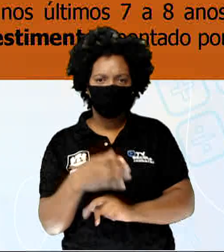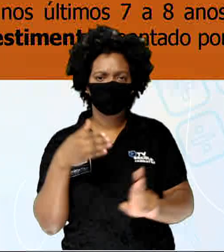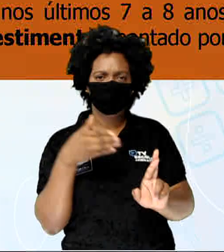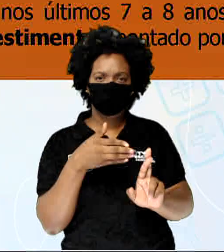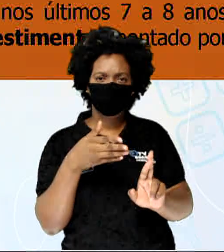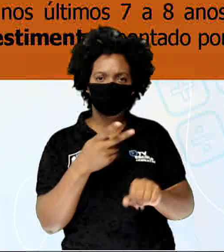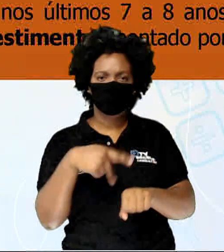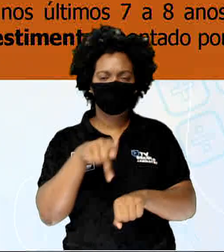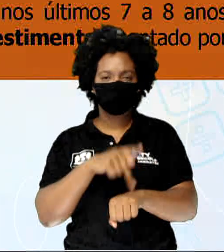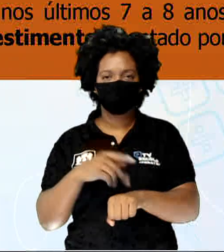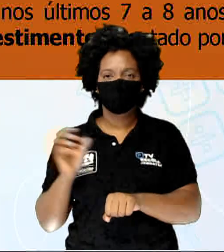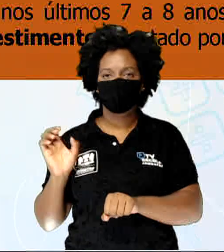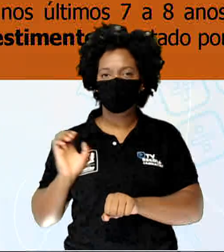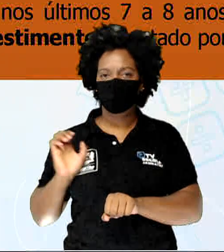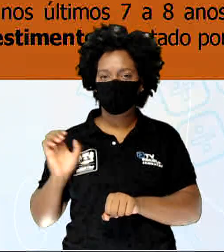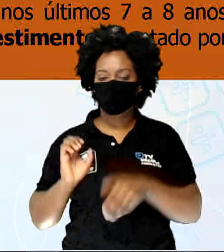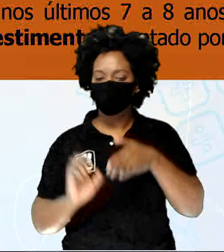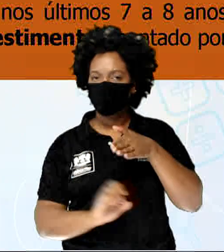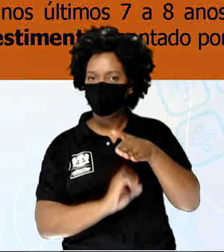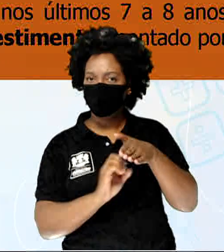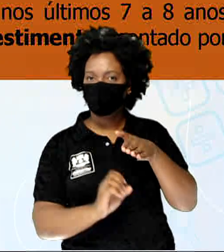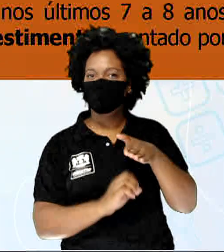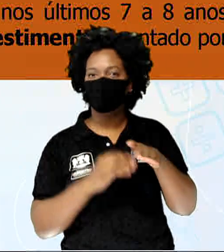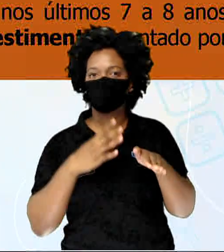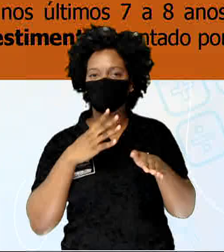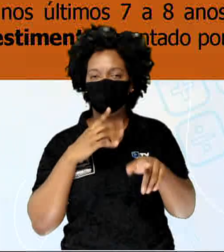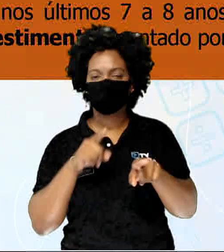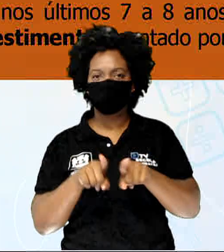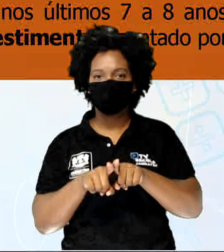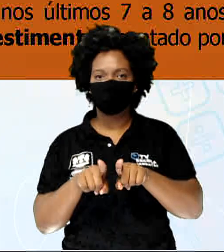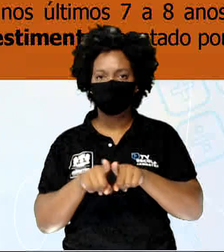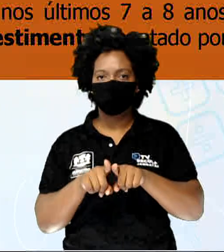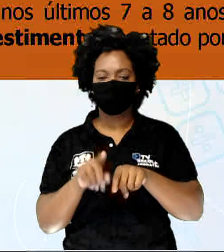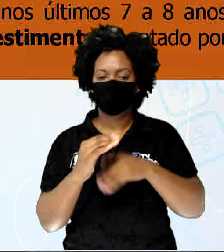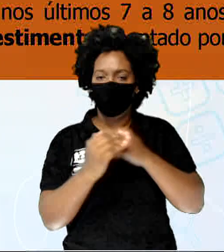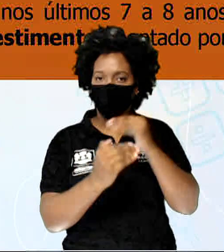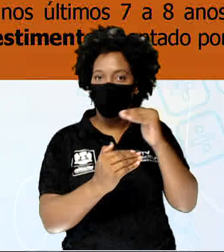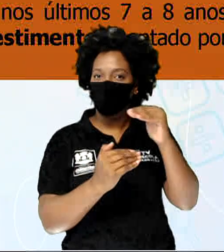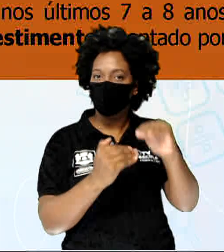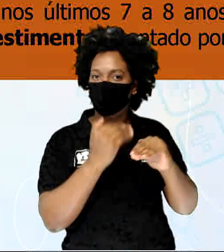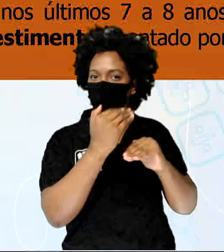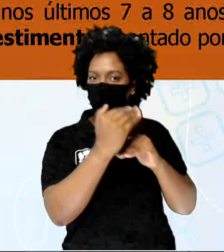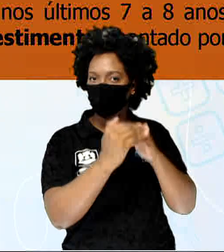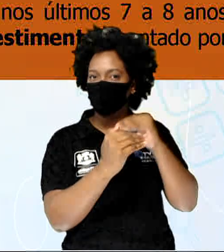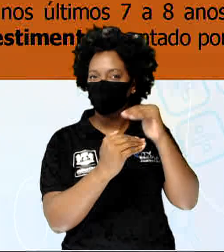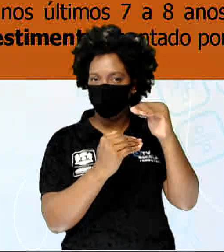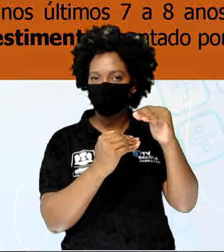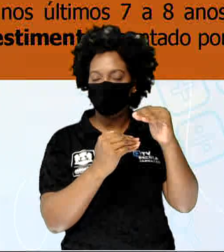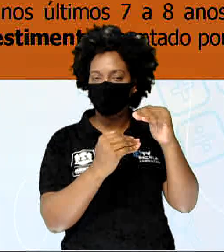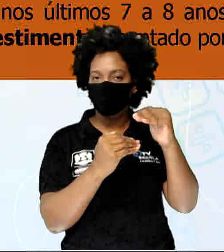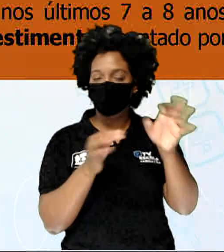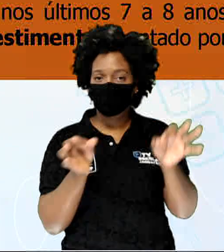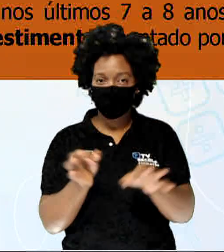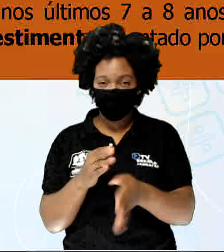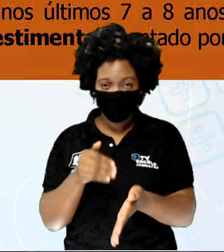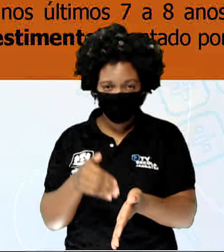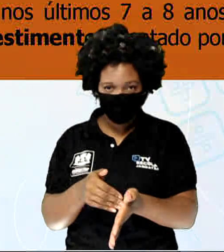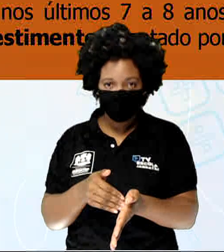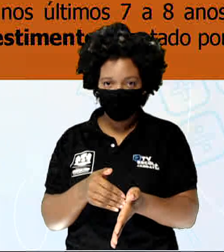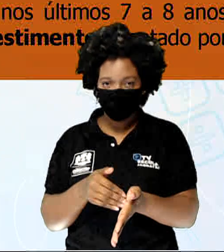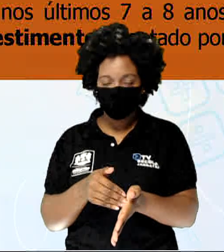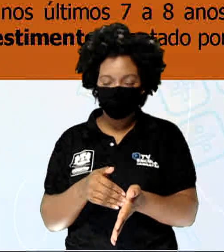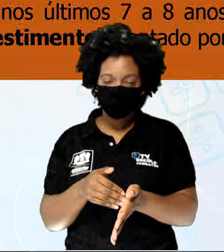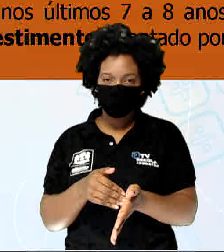países ricos e industrializados conhecidos como desenvolvidos. E por último, nós temos